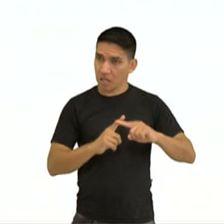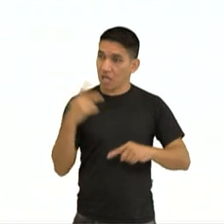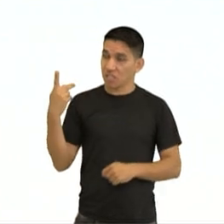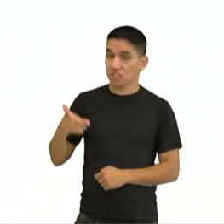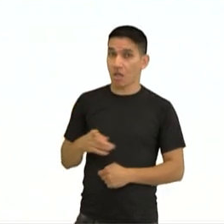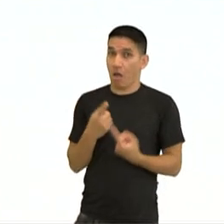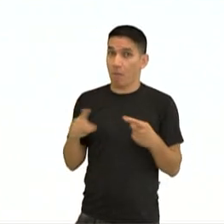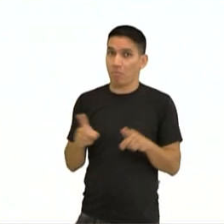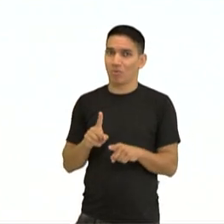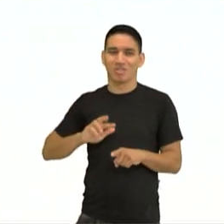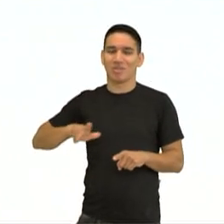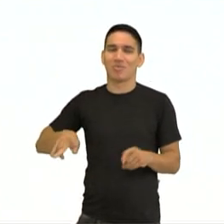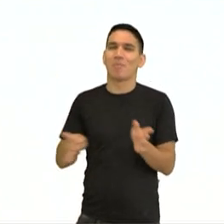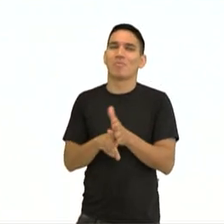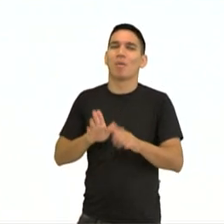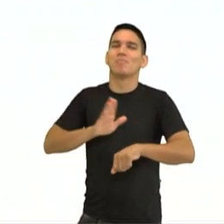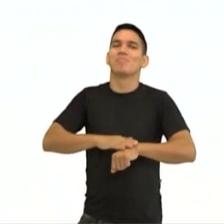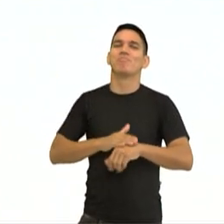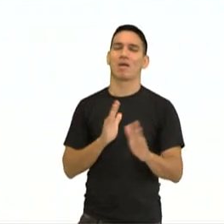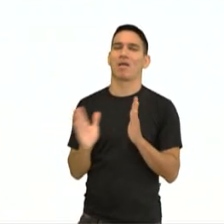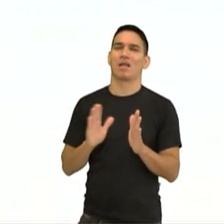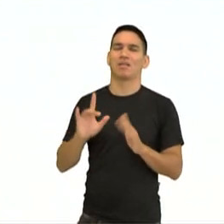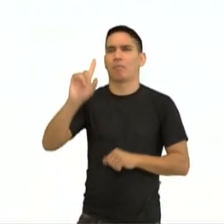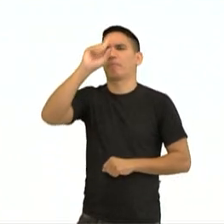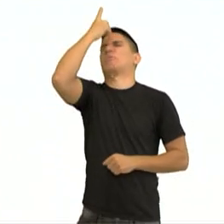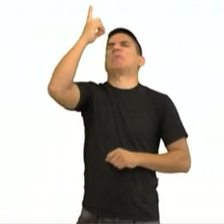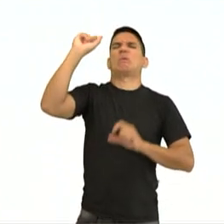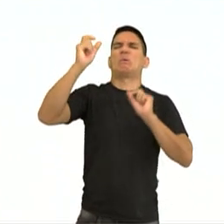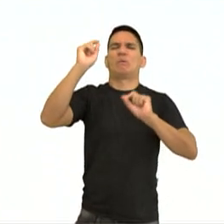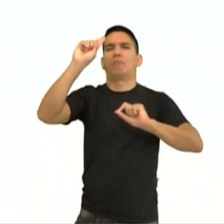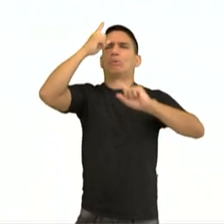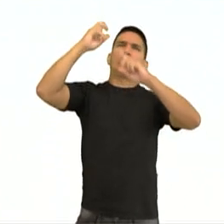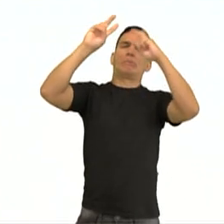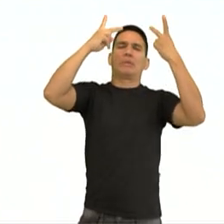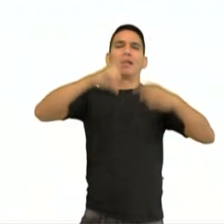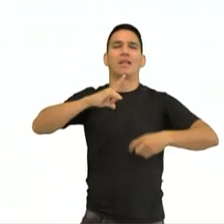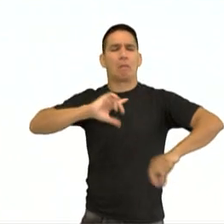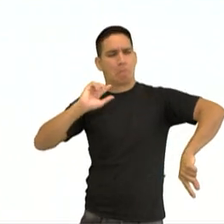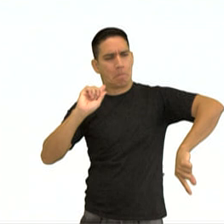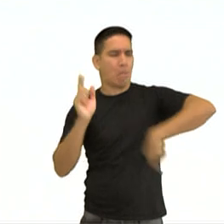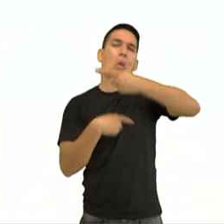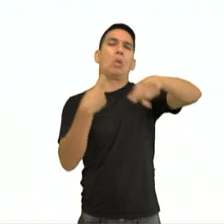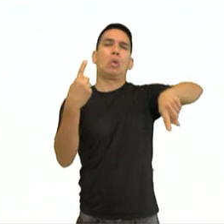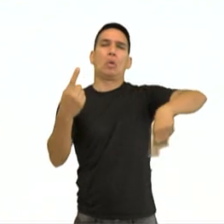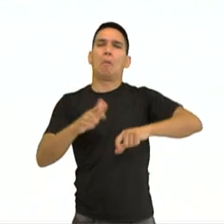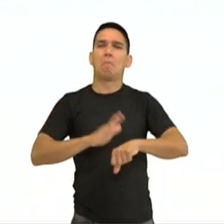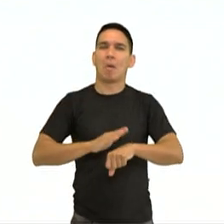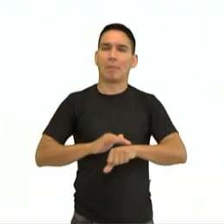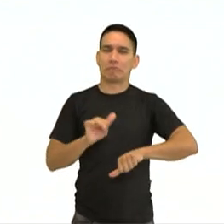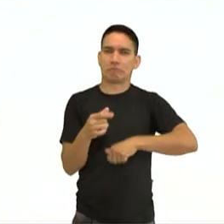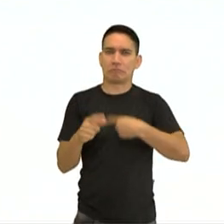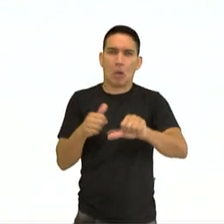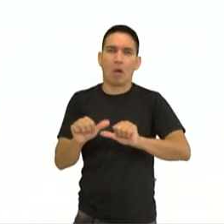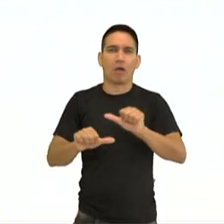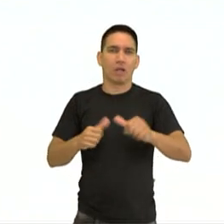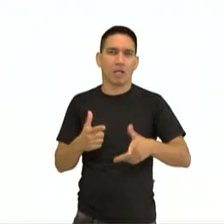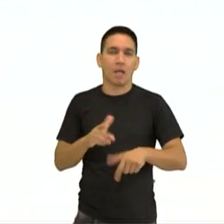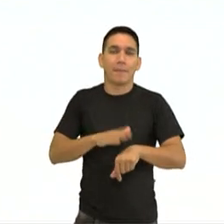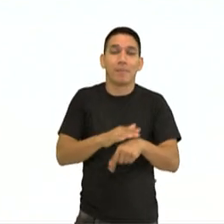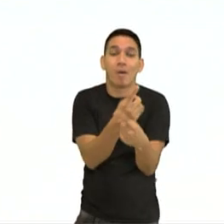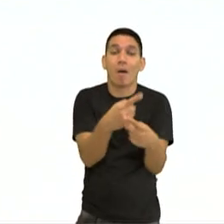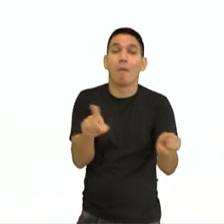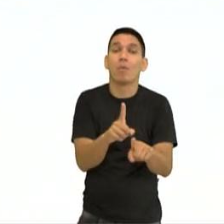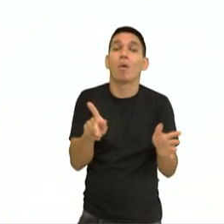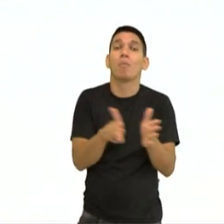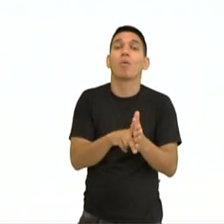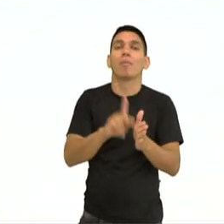era para o tempo dele, ele no meio do nada fazia umas ornamentações maravilhosas. Né? Enquanto a música